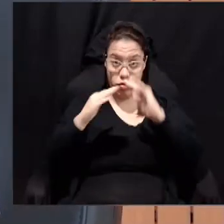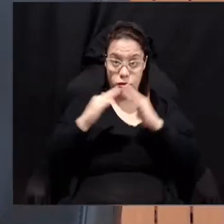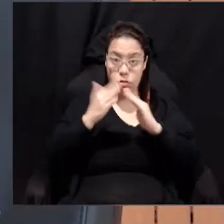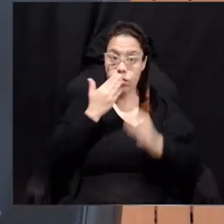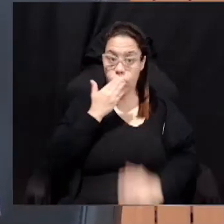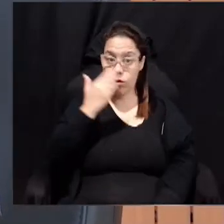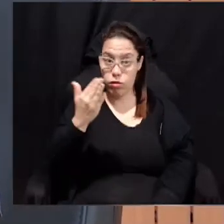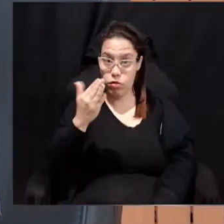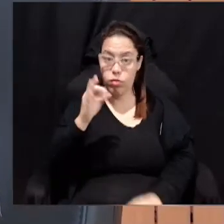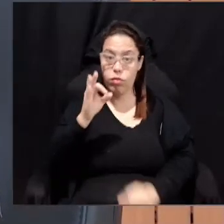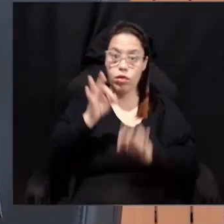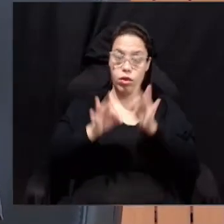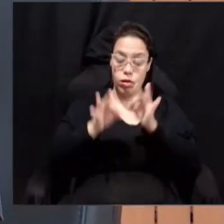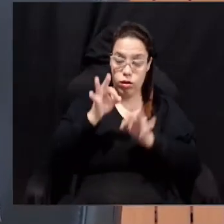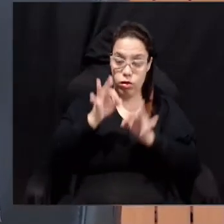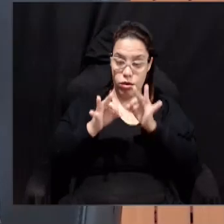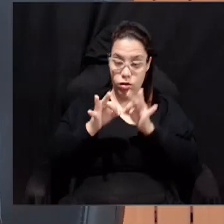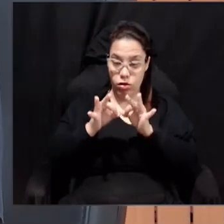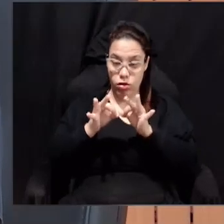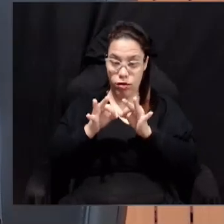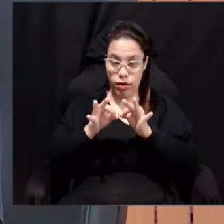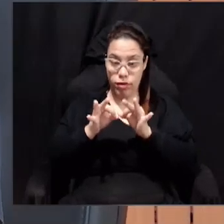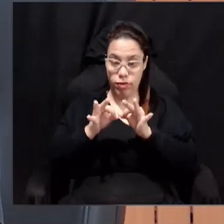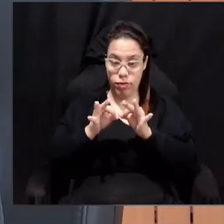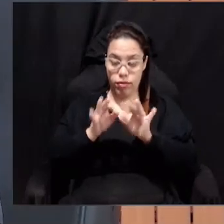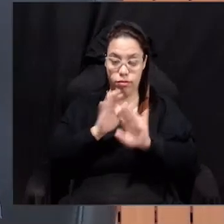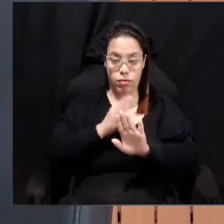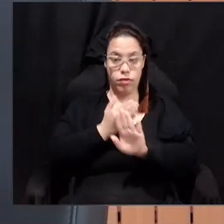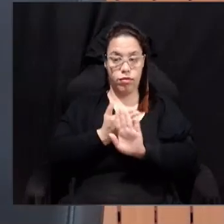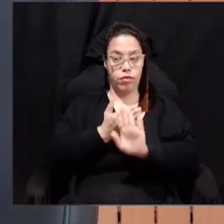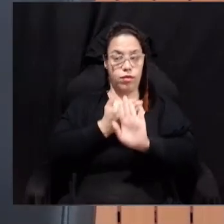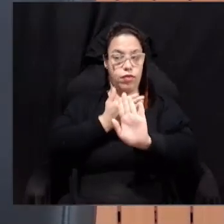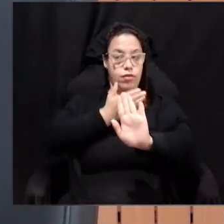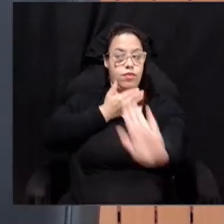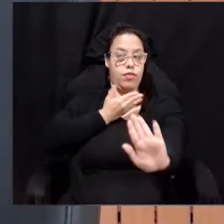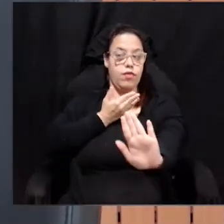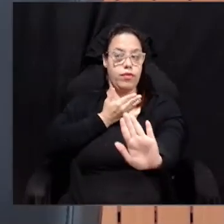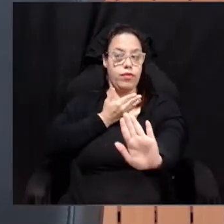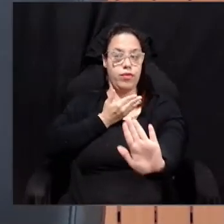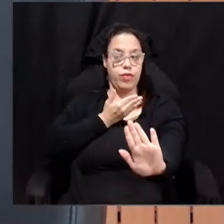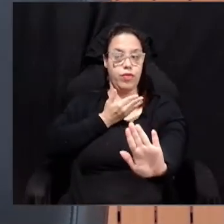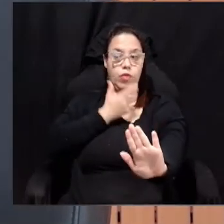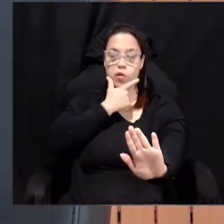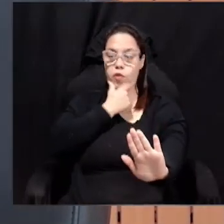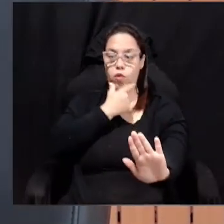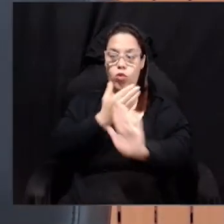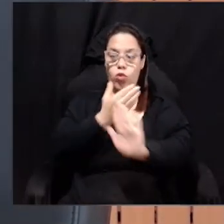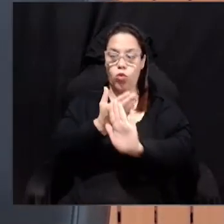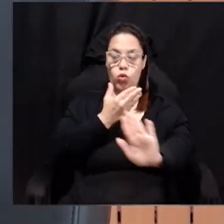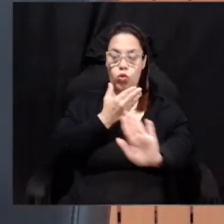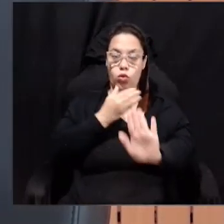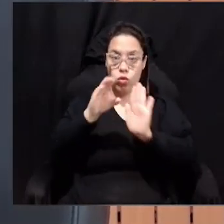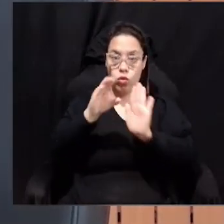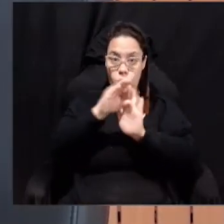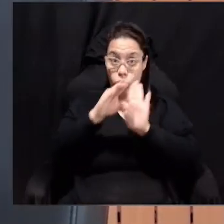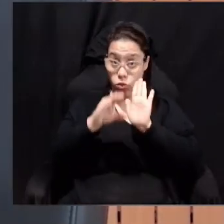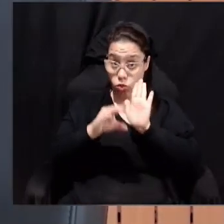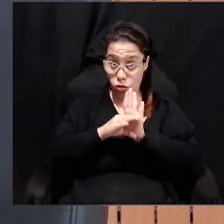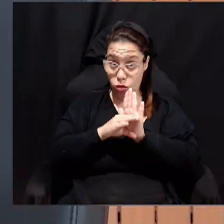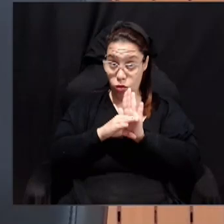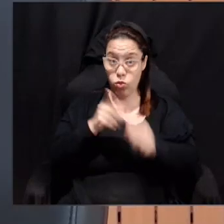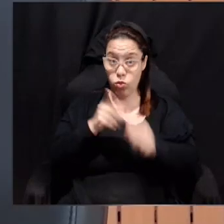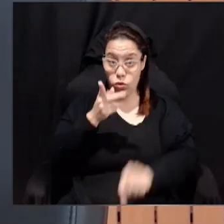Justiça para que o seu agressor seja mantido à distância. Então, esse programa é um programa premiado pelo